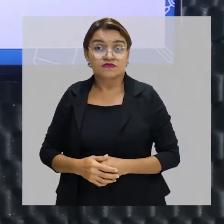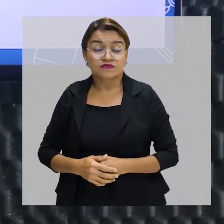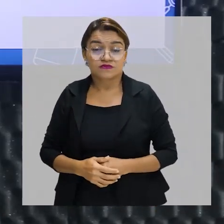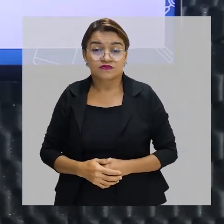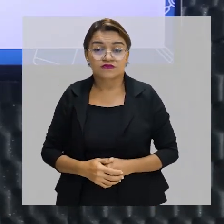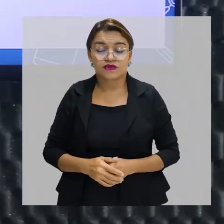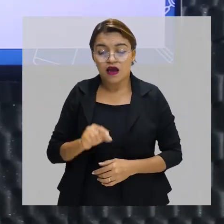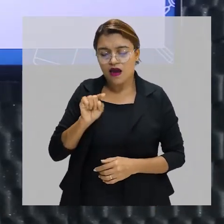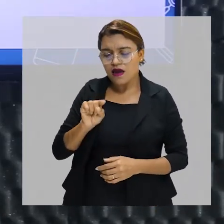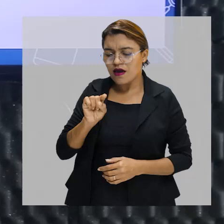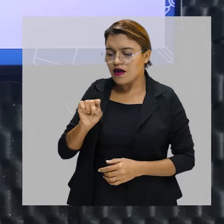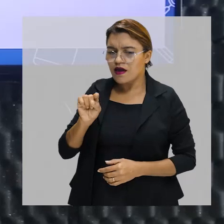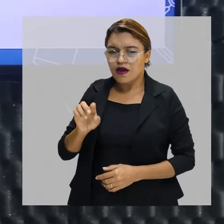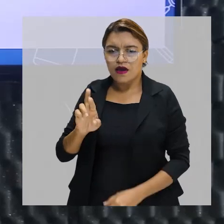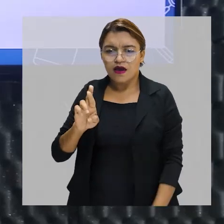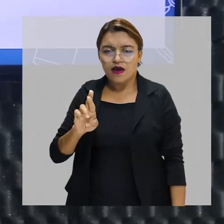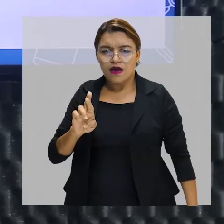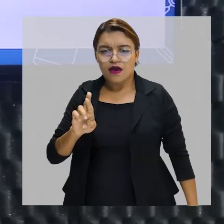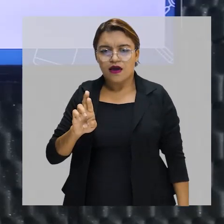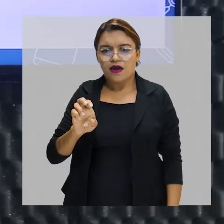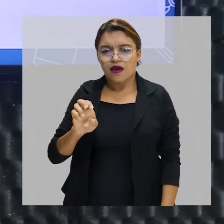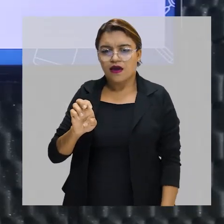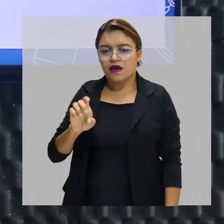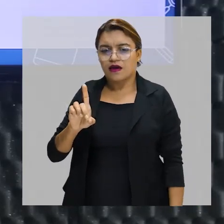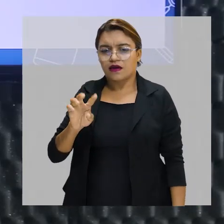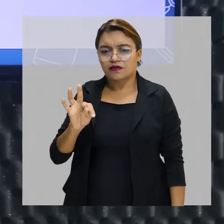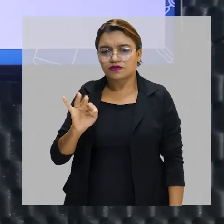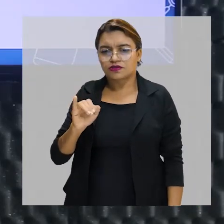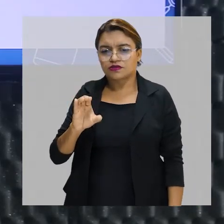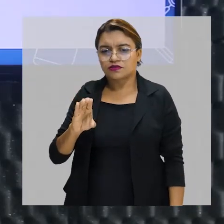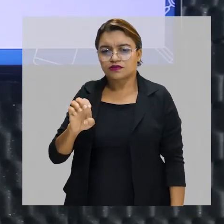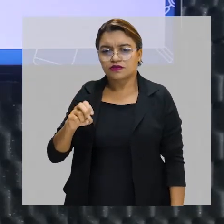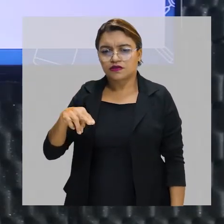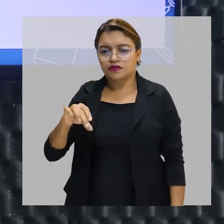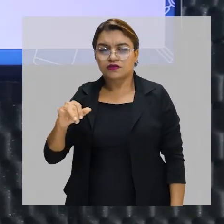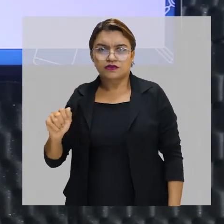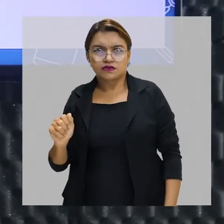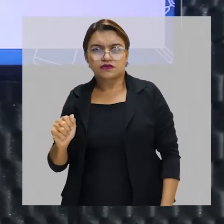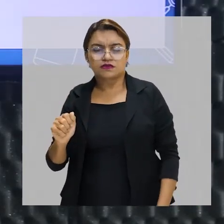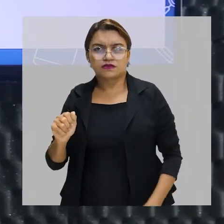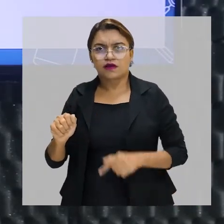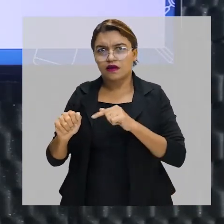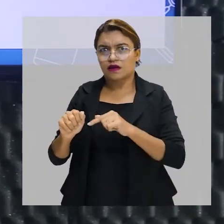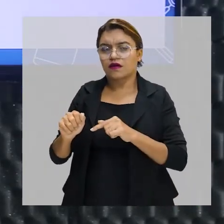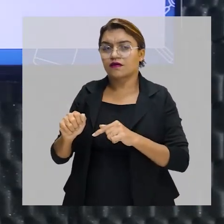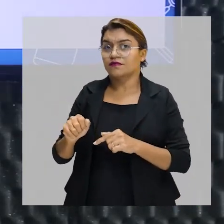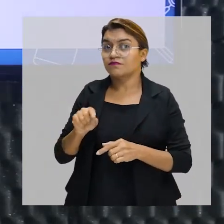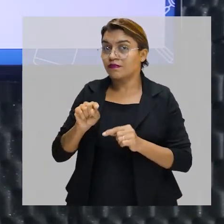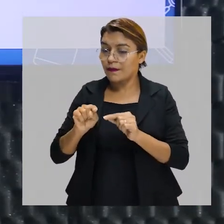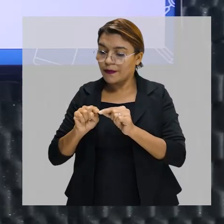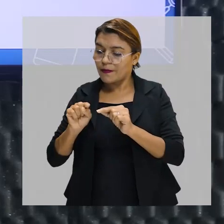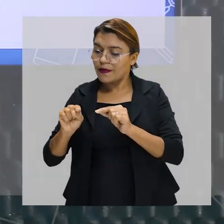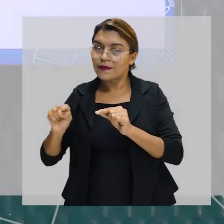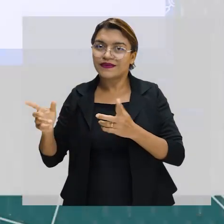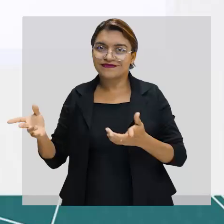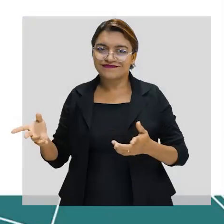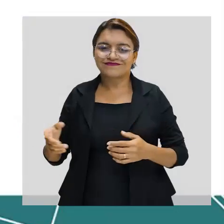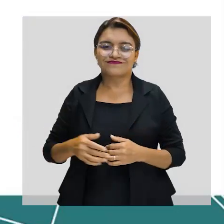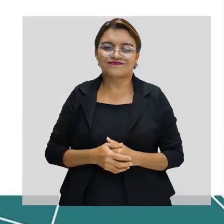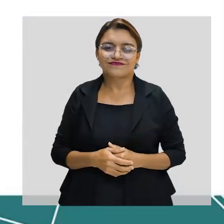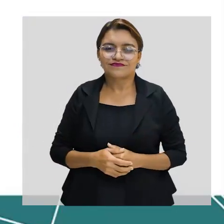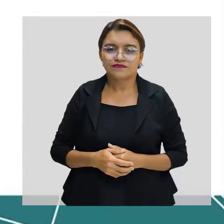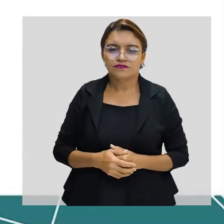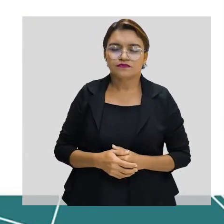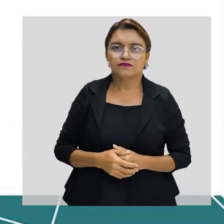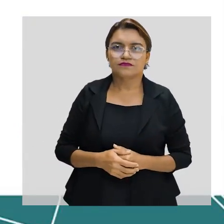é uma pontuação, tá certo? Que indica que vai pensando aí.